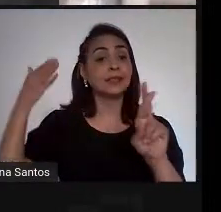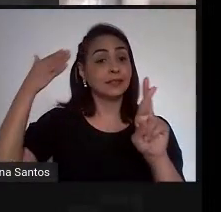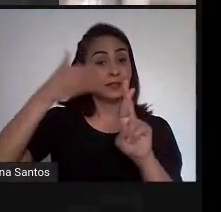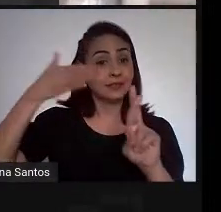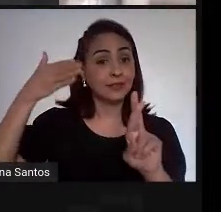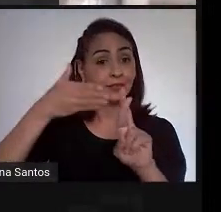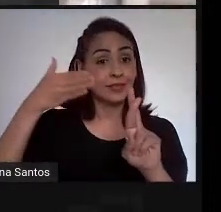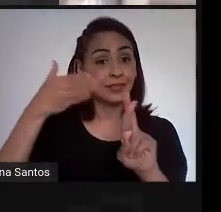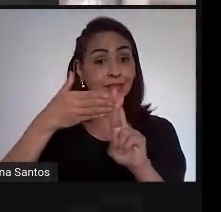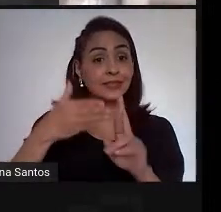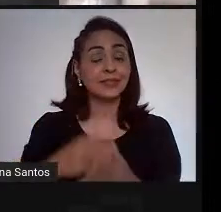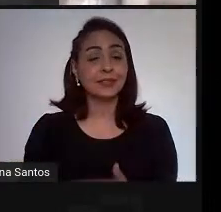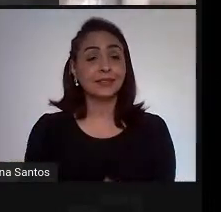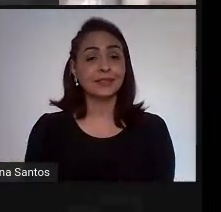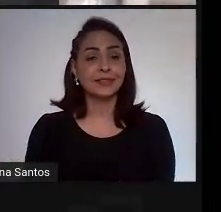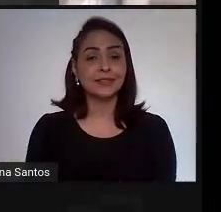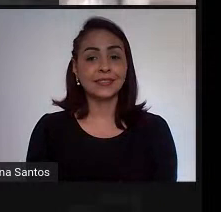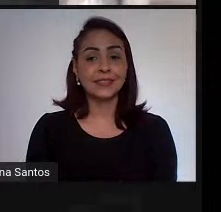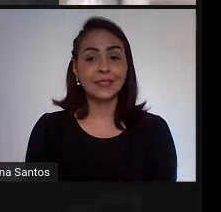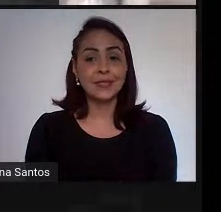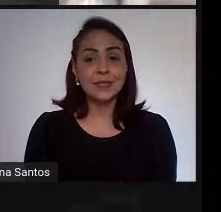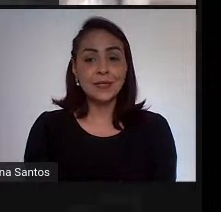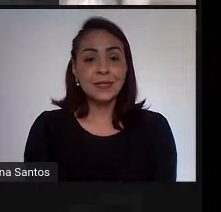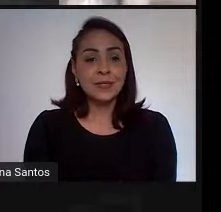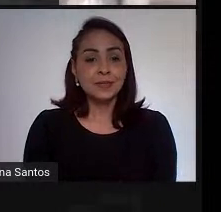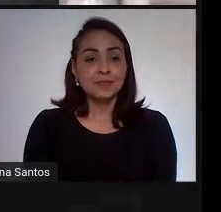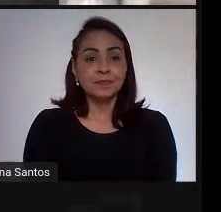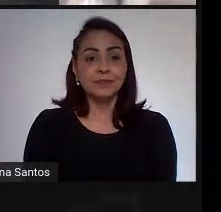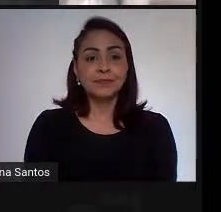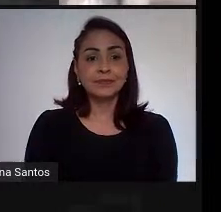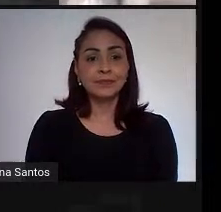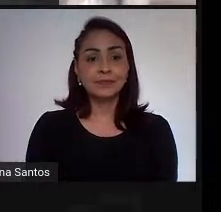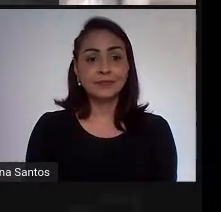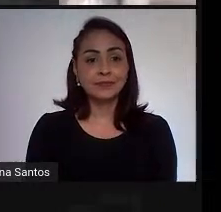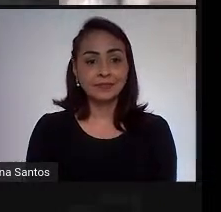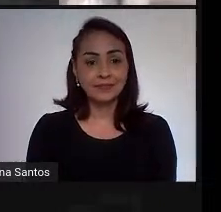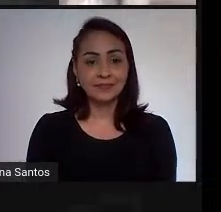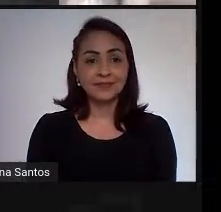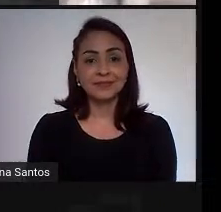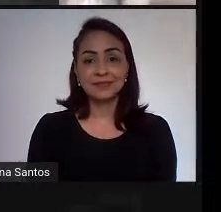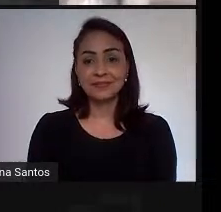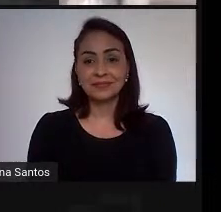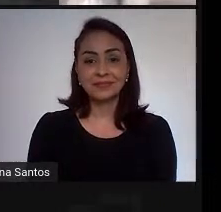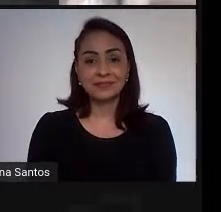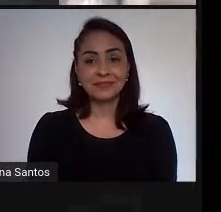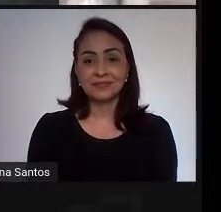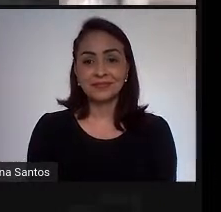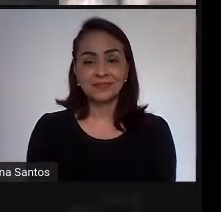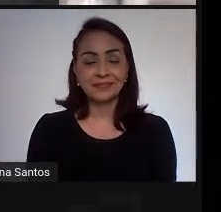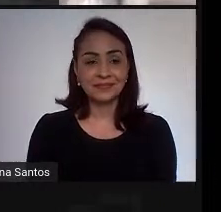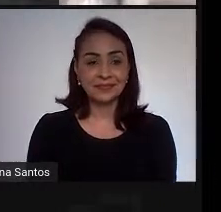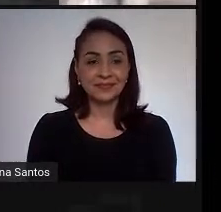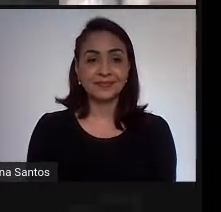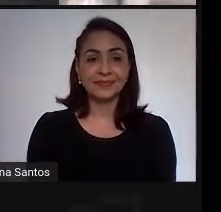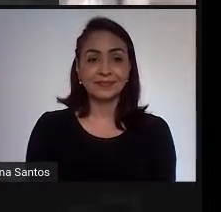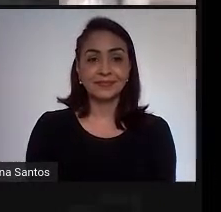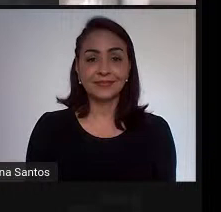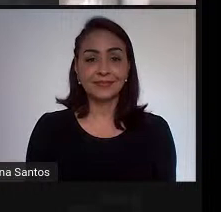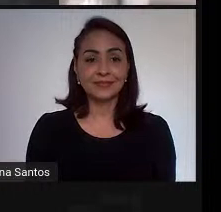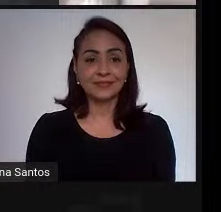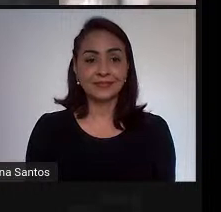a... ... ... ... ... ... ... ... ...